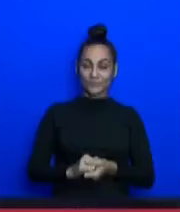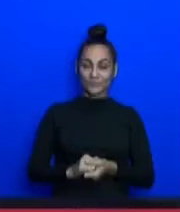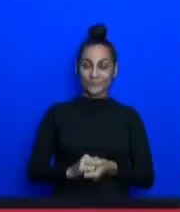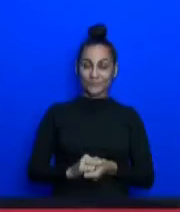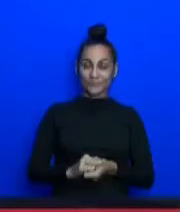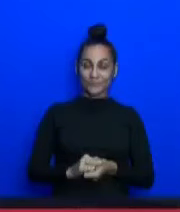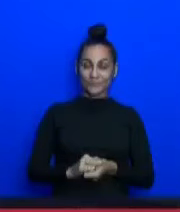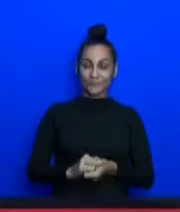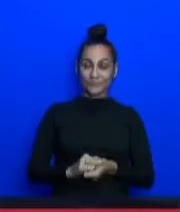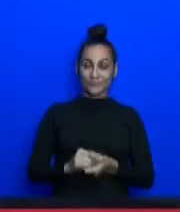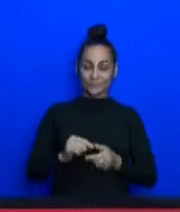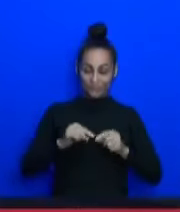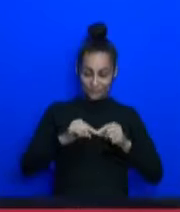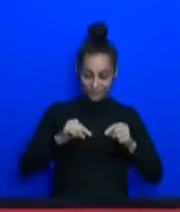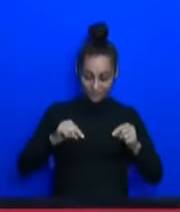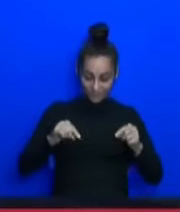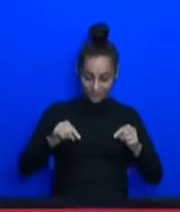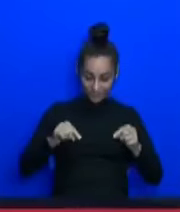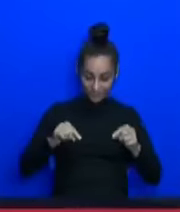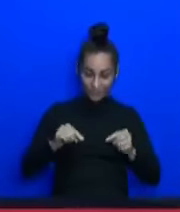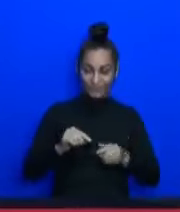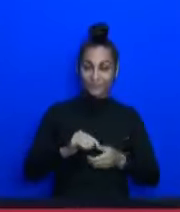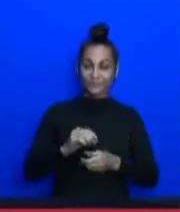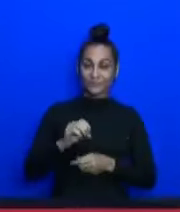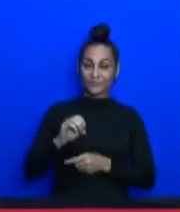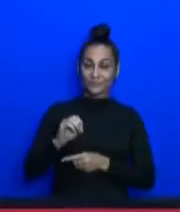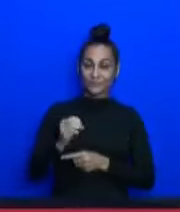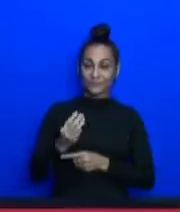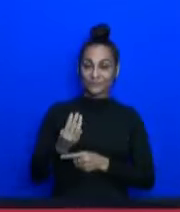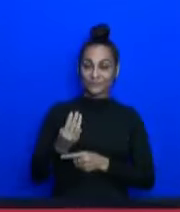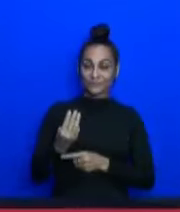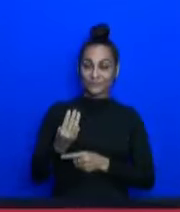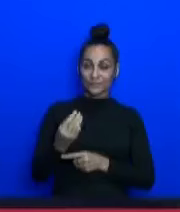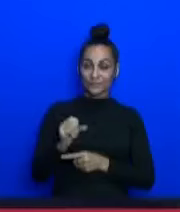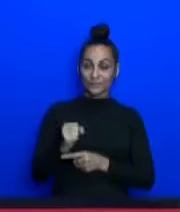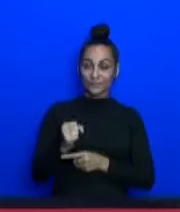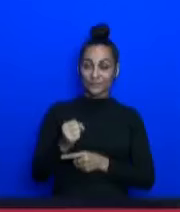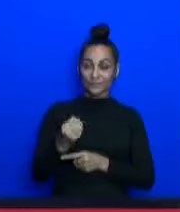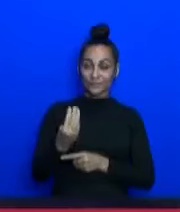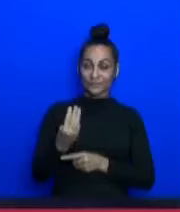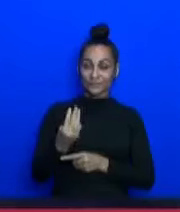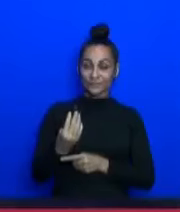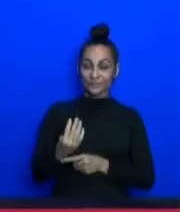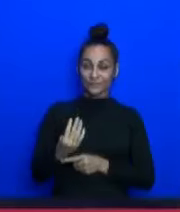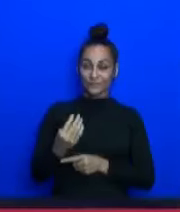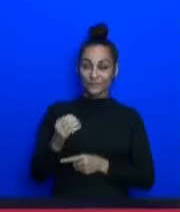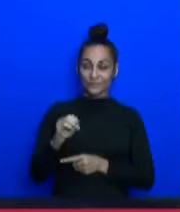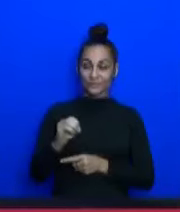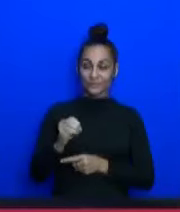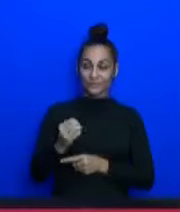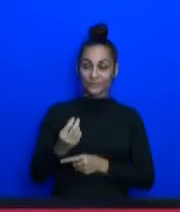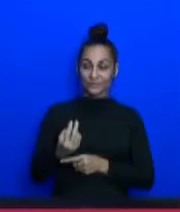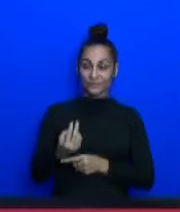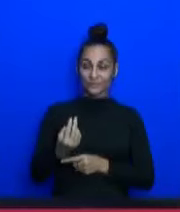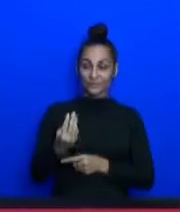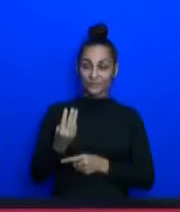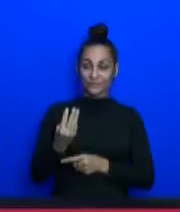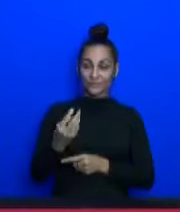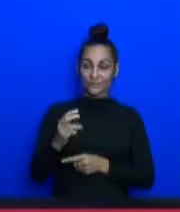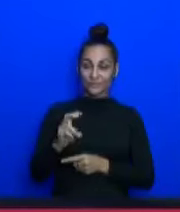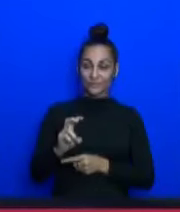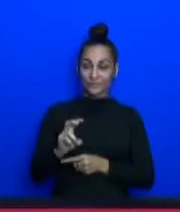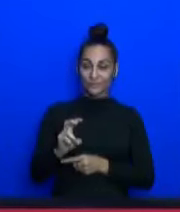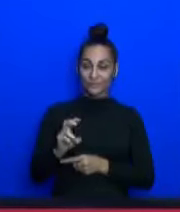Então, a conferência dos números sorteados. 03, 38, 34,